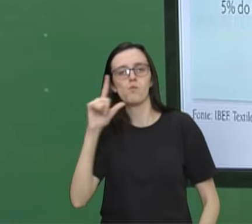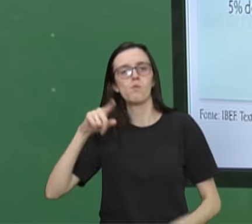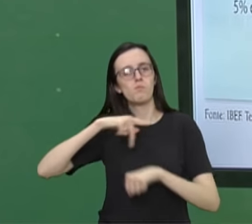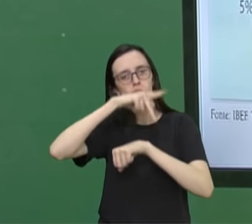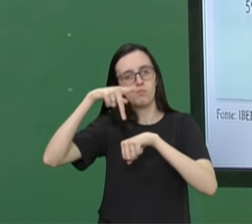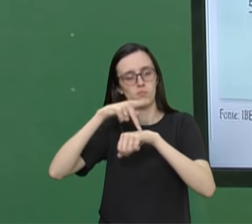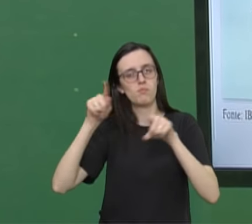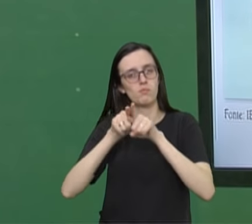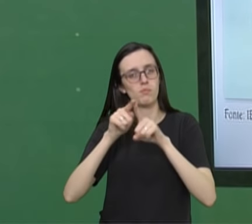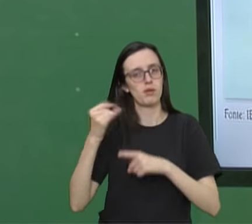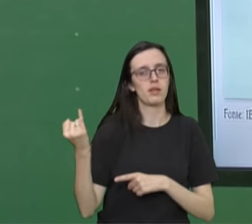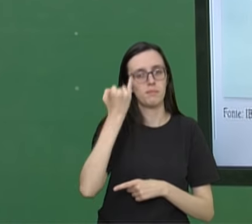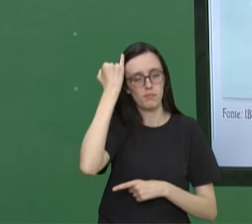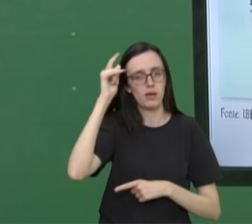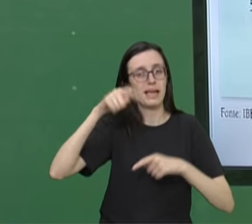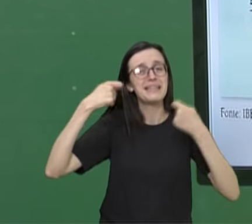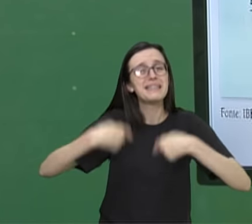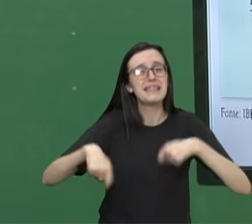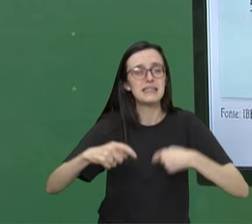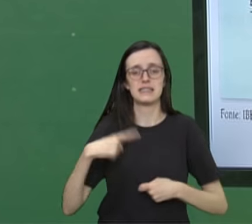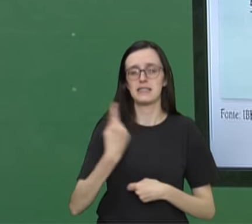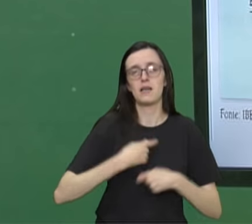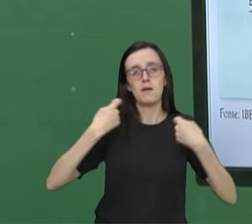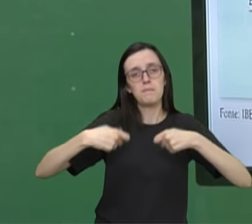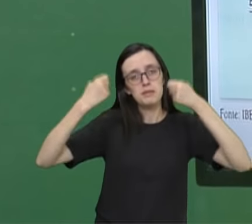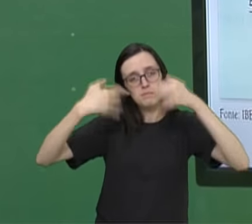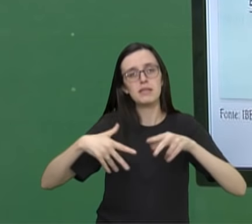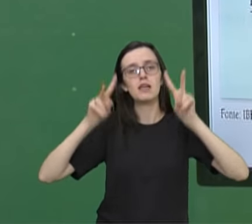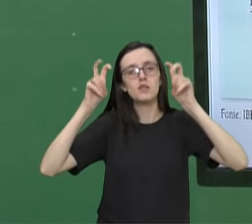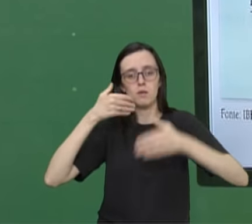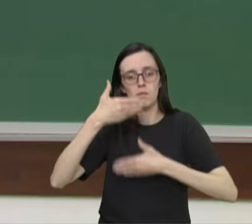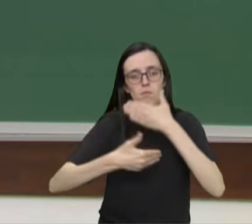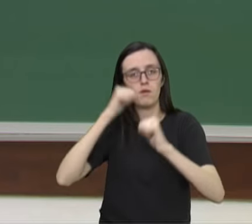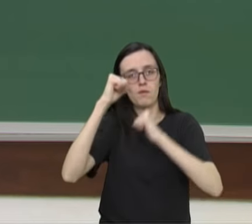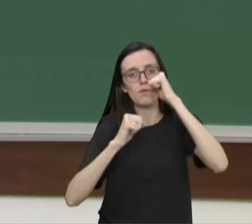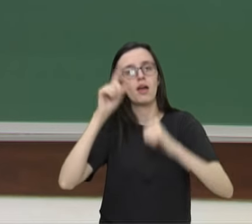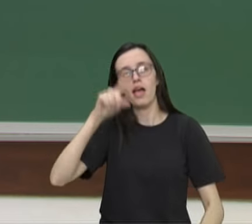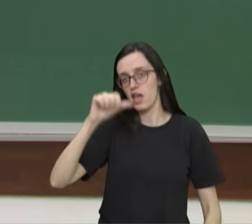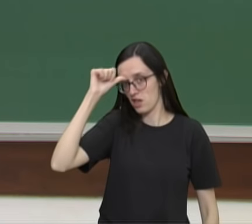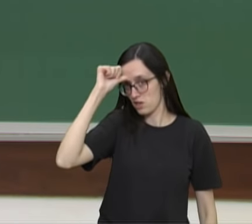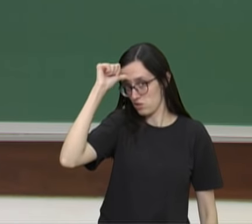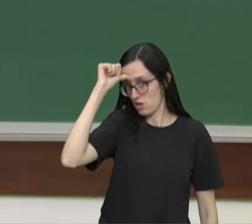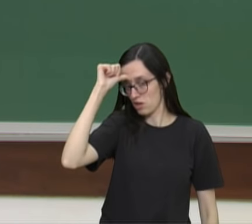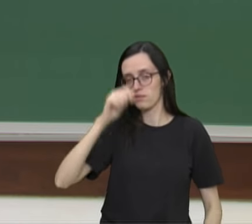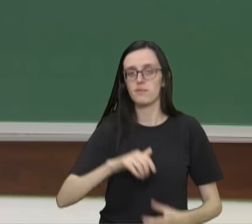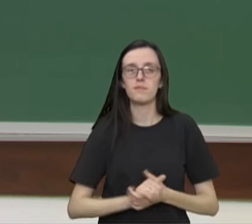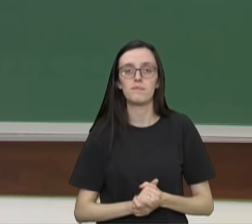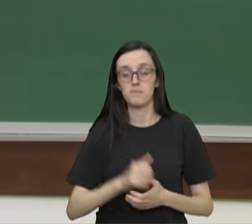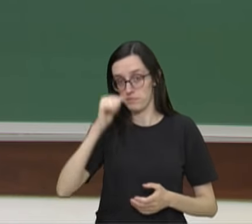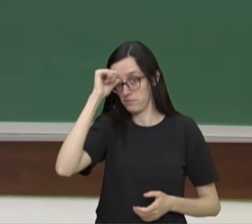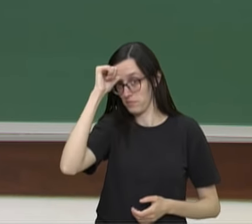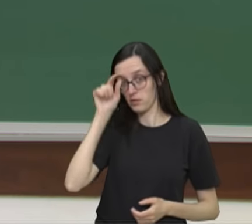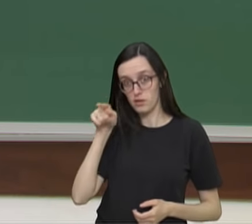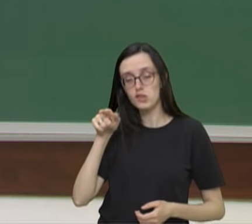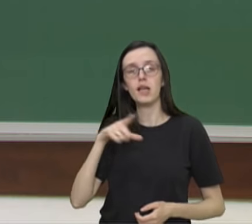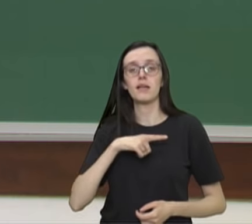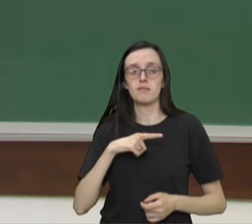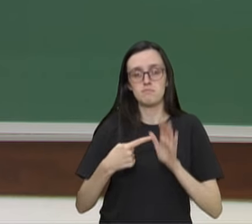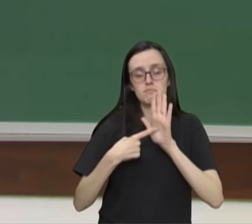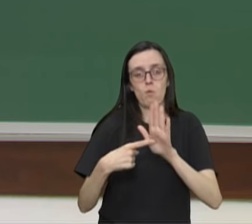país também importante necessário para falarmos sobre o processo de industrialização é a índia que apresenta